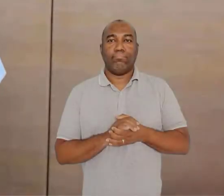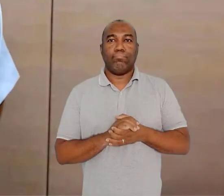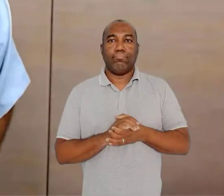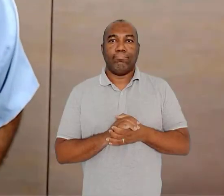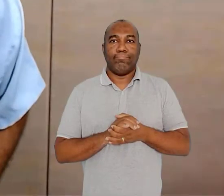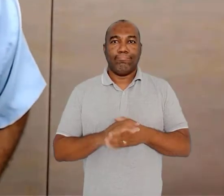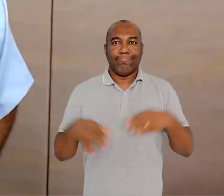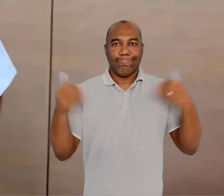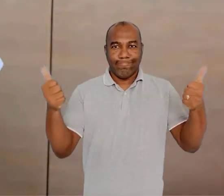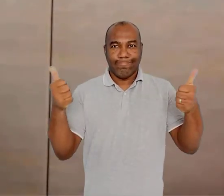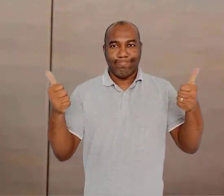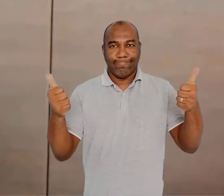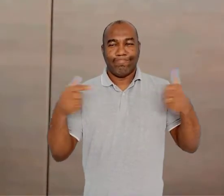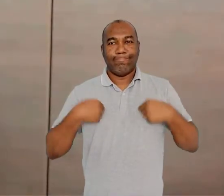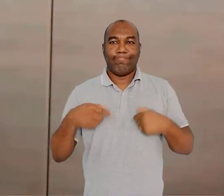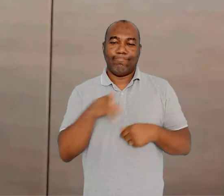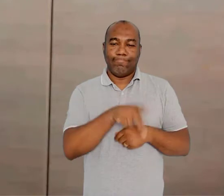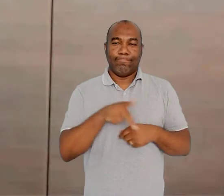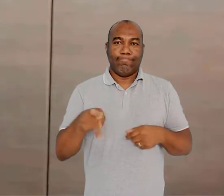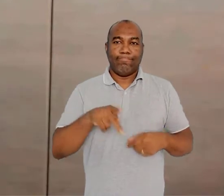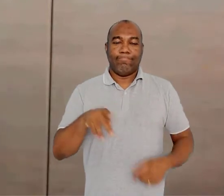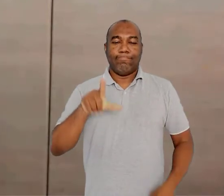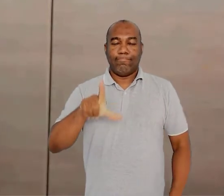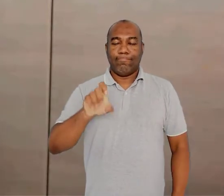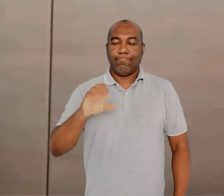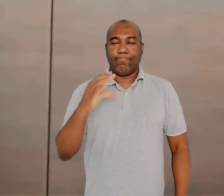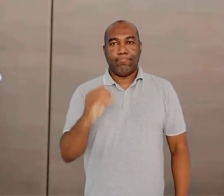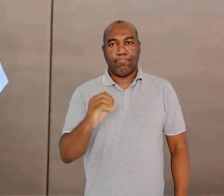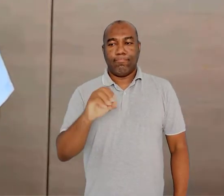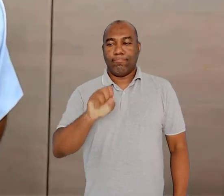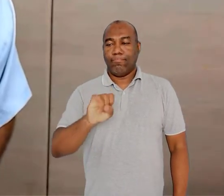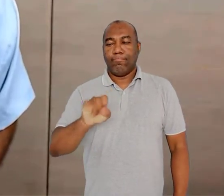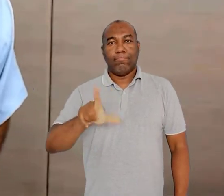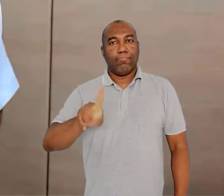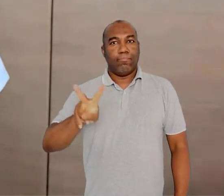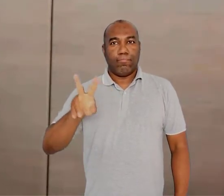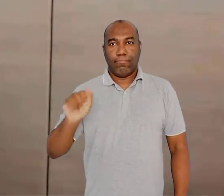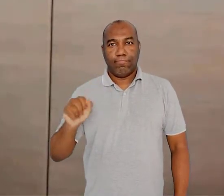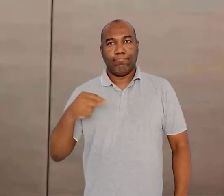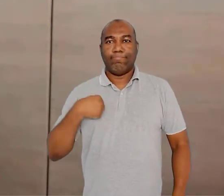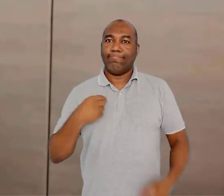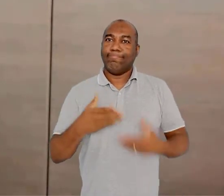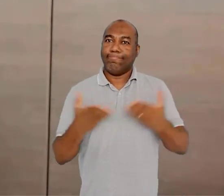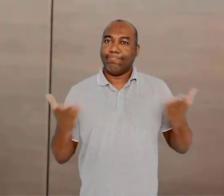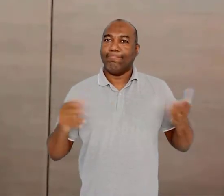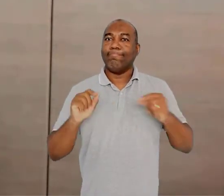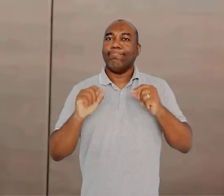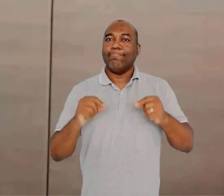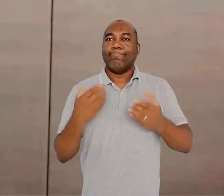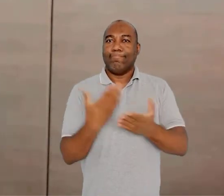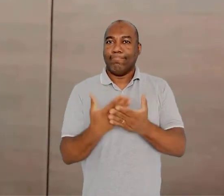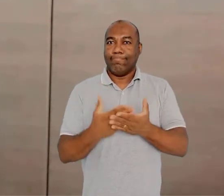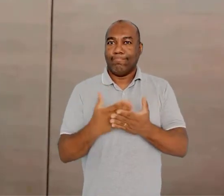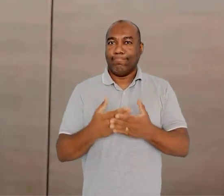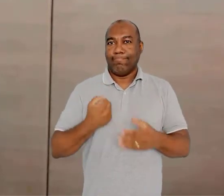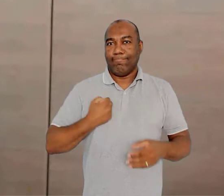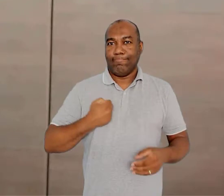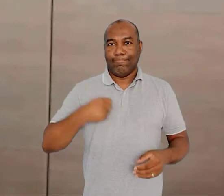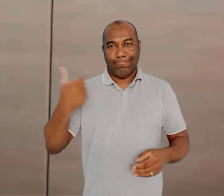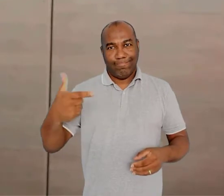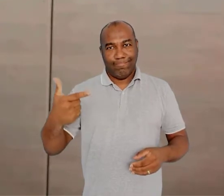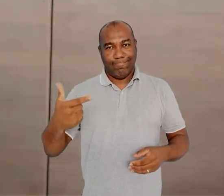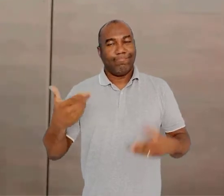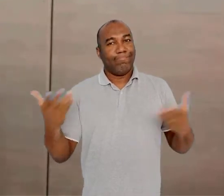Fala galera, aqui é o professor Léo Silva e sejam muito bem-vindos à nossa segunda aula de